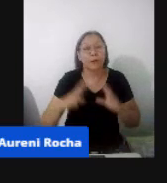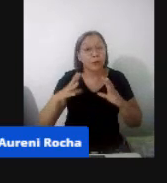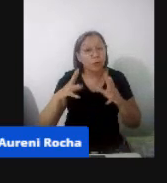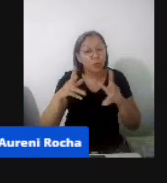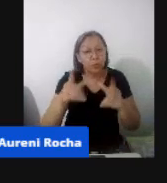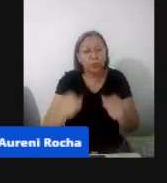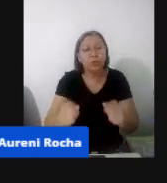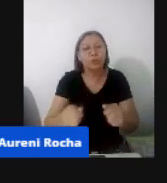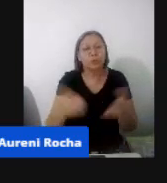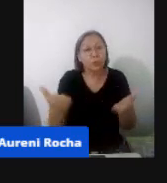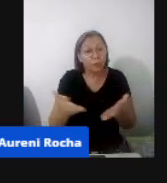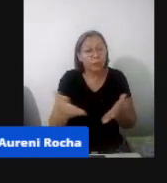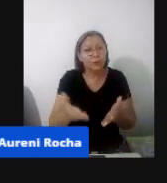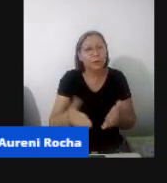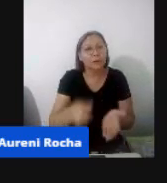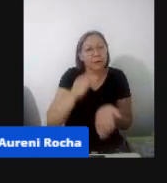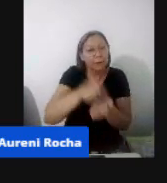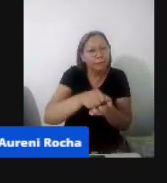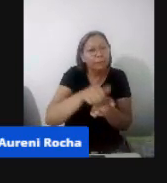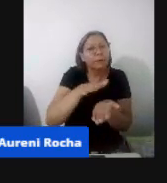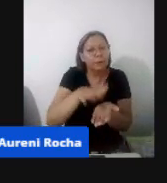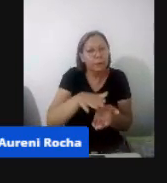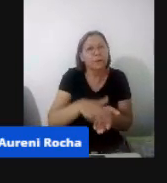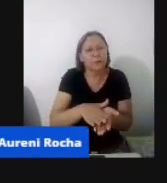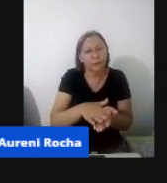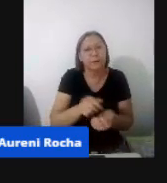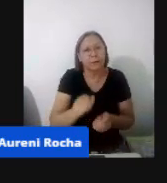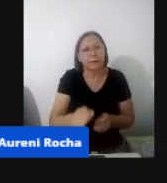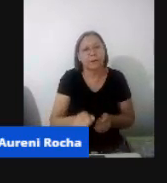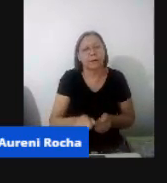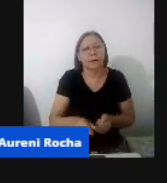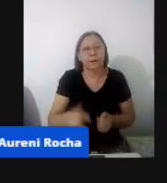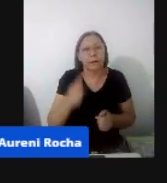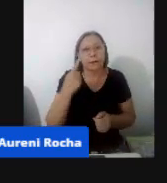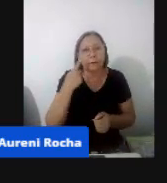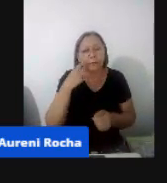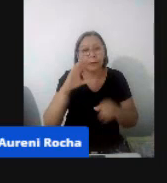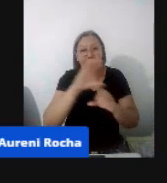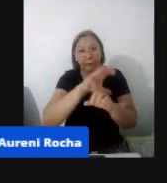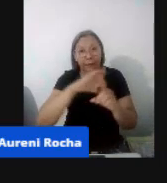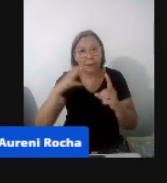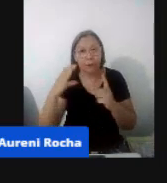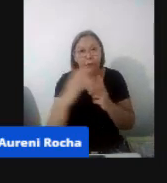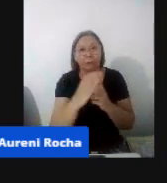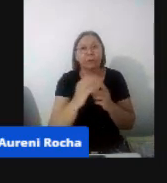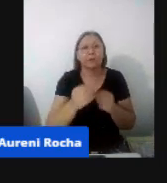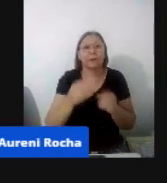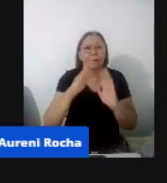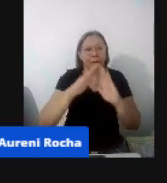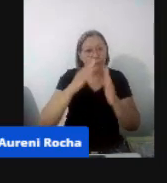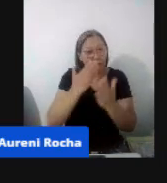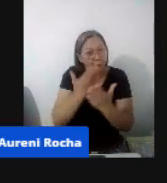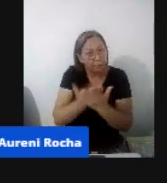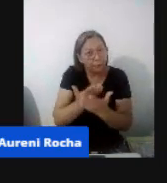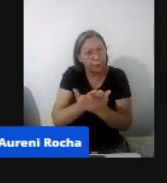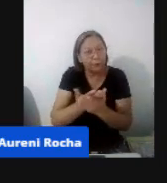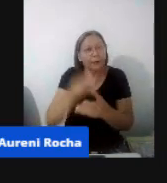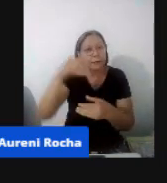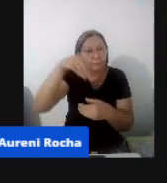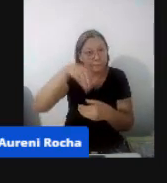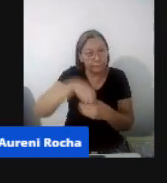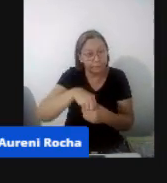elas estão aí ao alcance de vários setores. Da comunidade escolar, onde você está inserido, da sua unidade